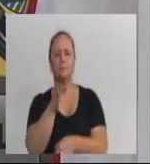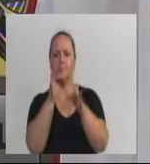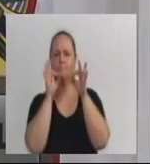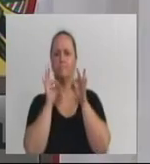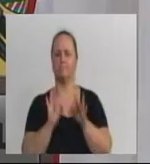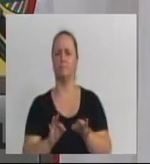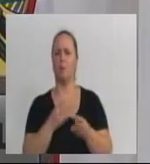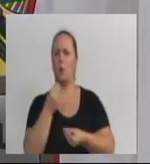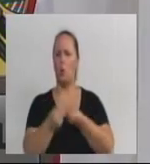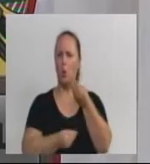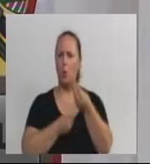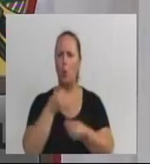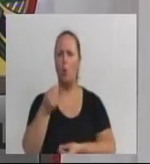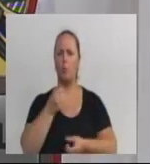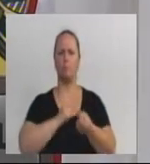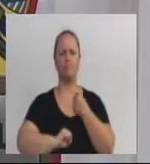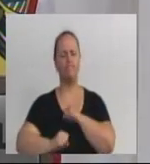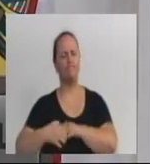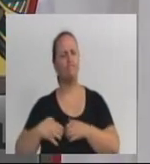acompanharam a agonia